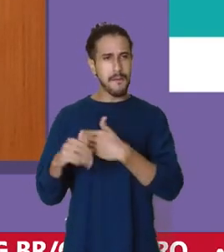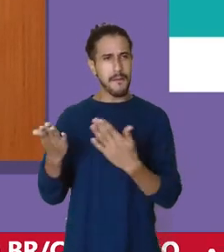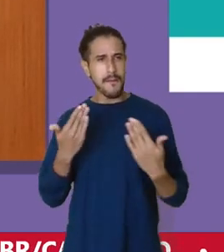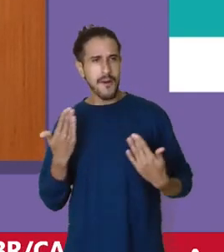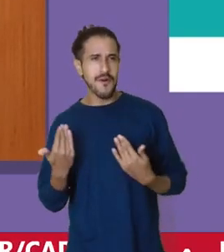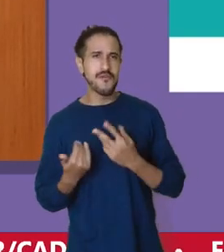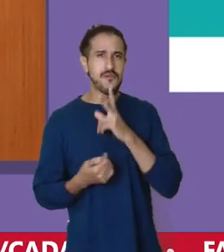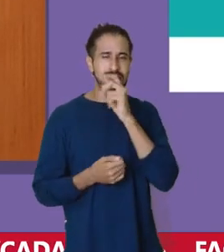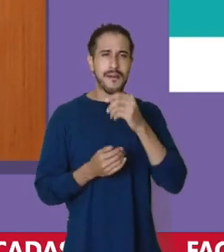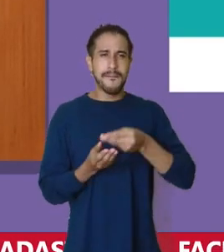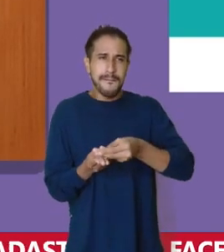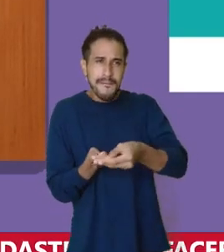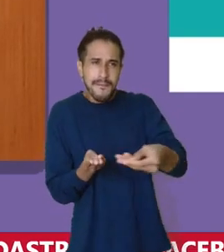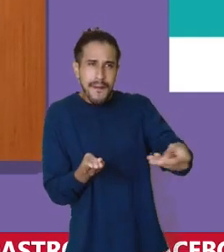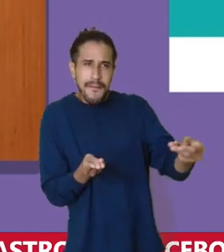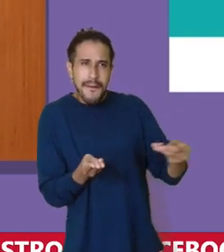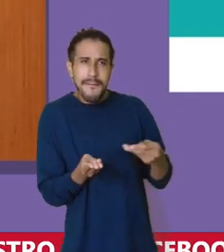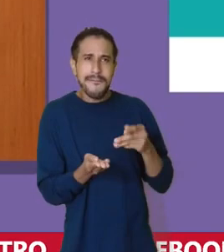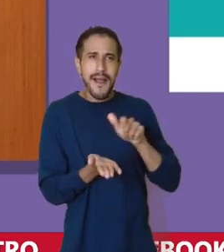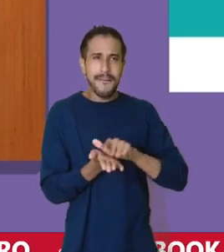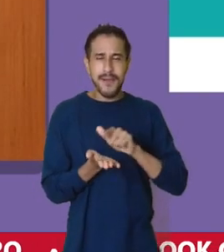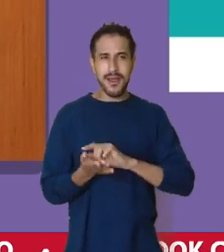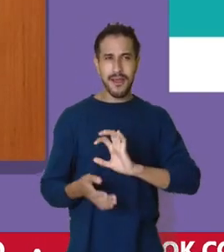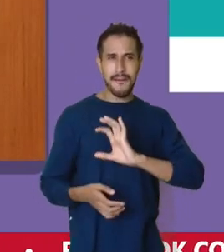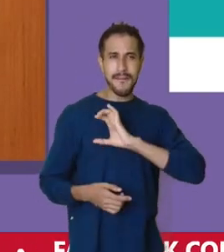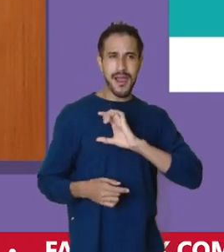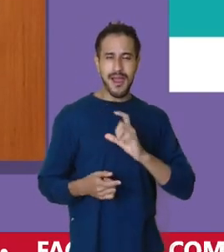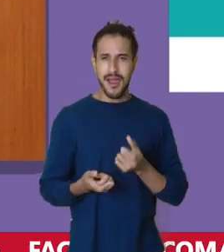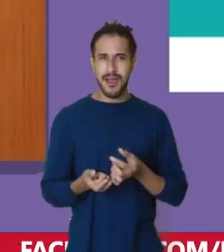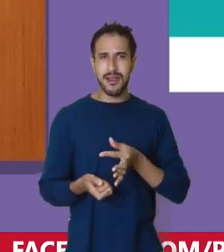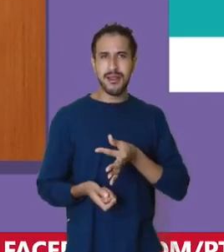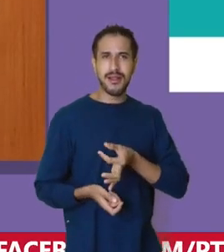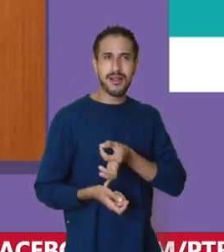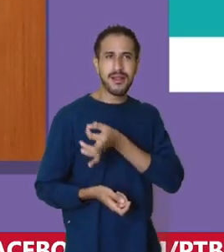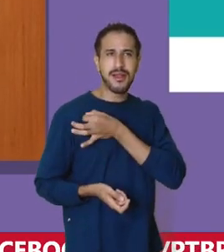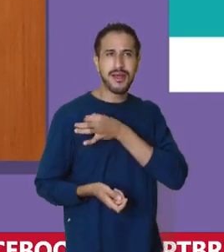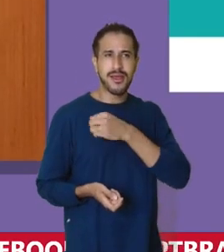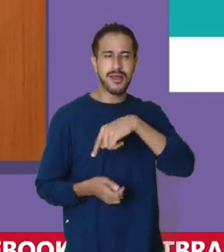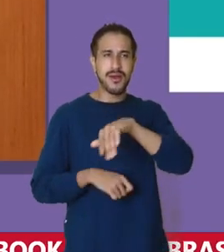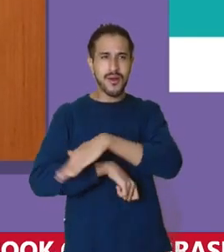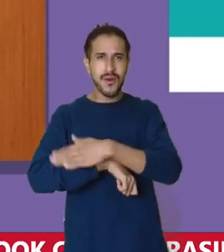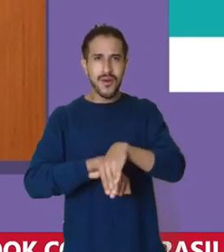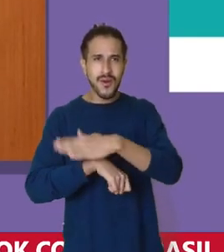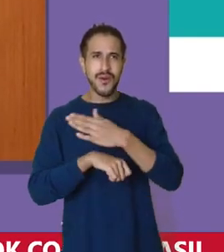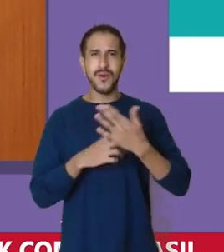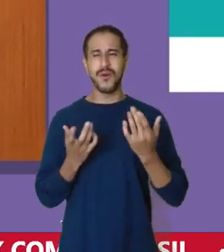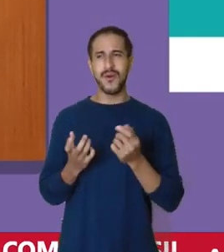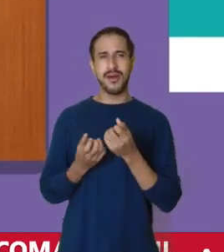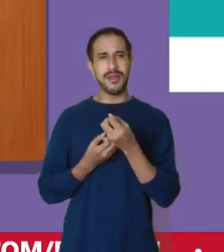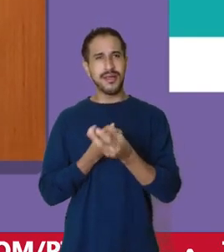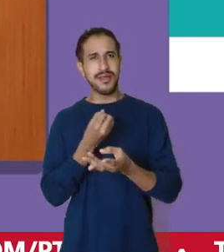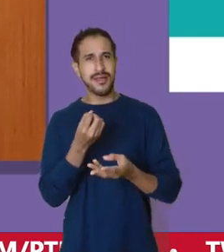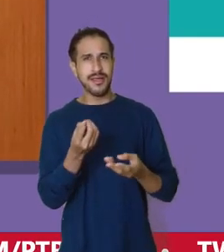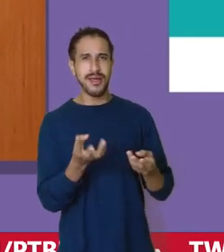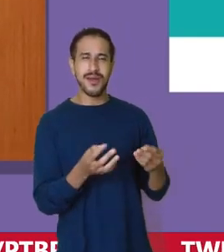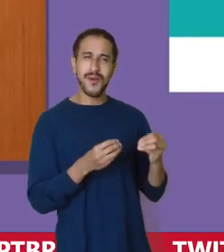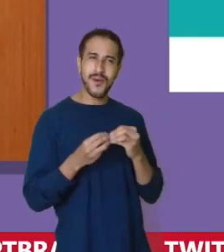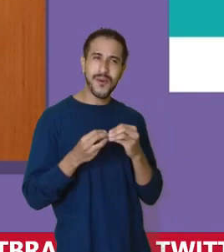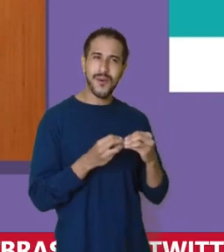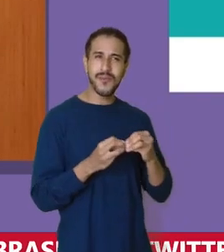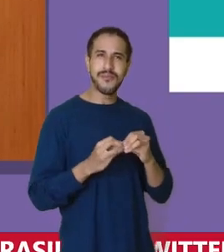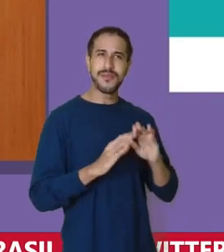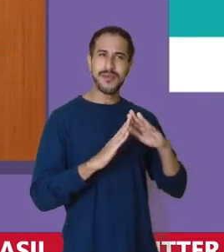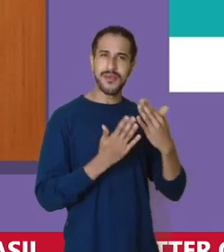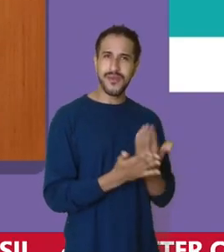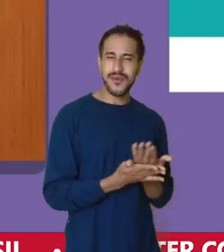de panfletagem, de adesivaço, de ir para as paradas de ônibus, para perto das